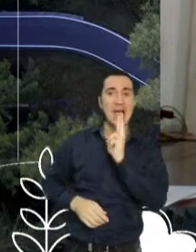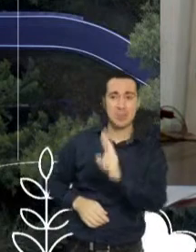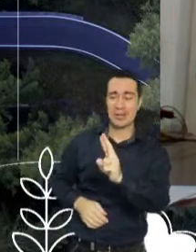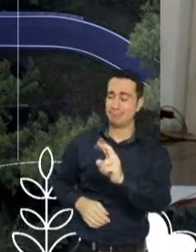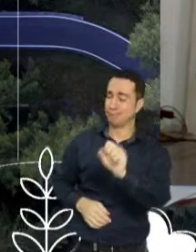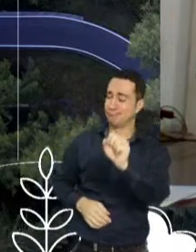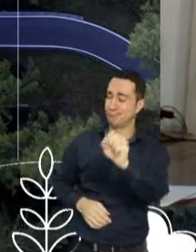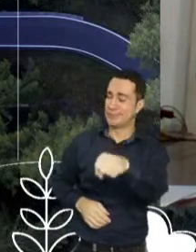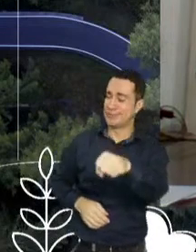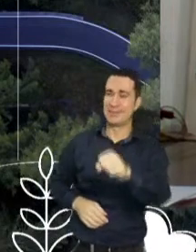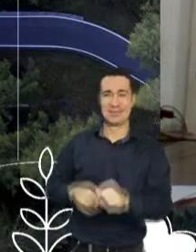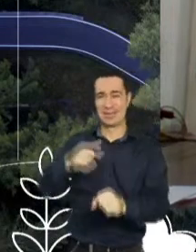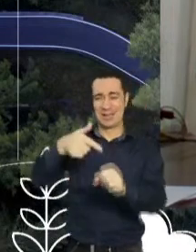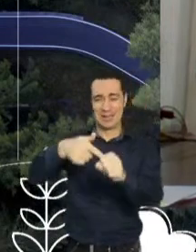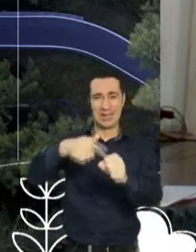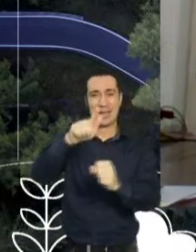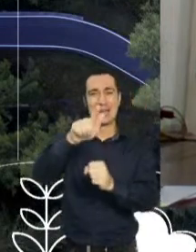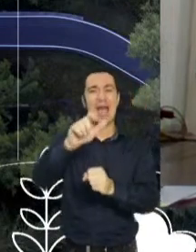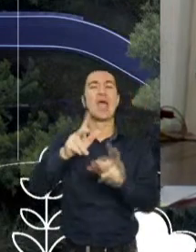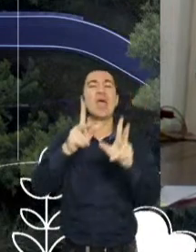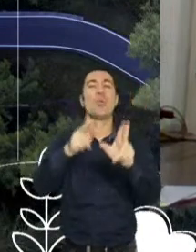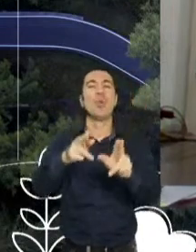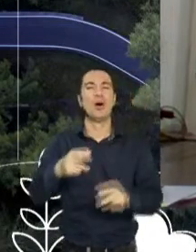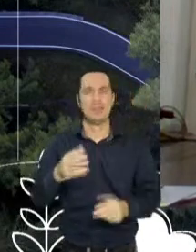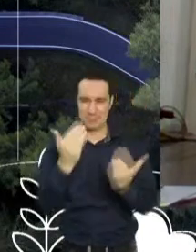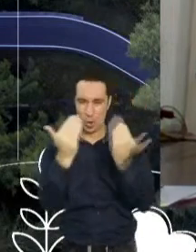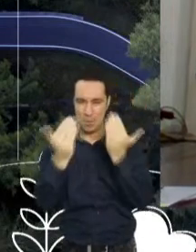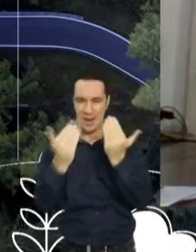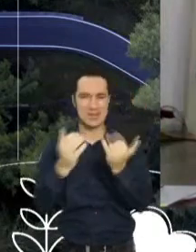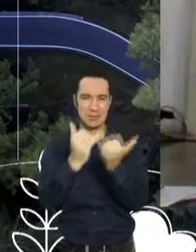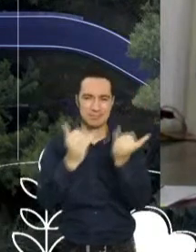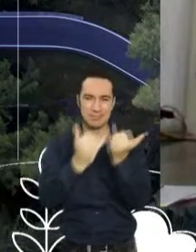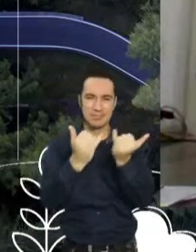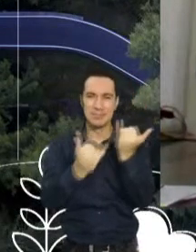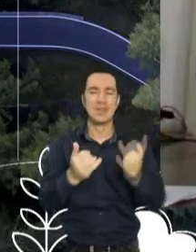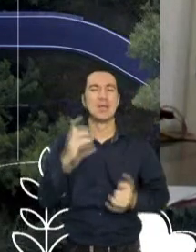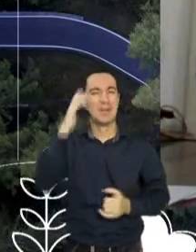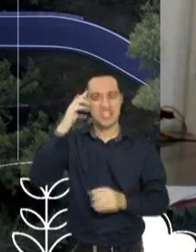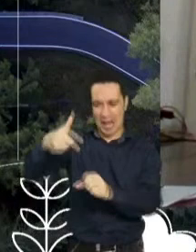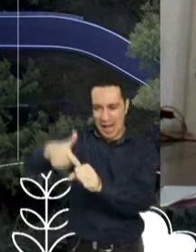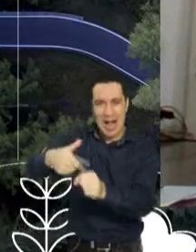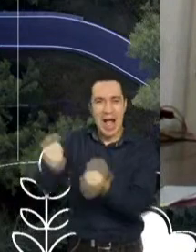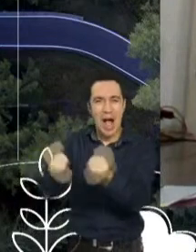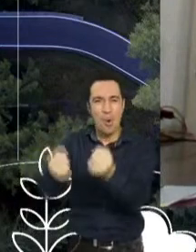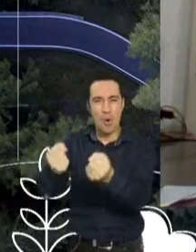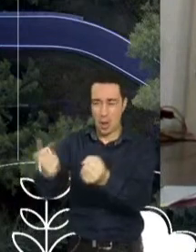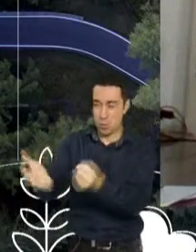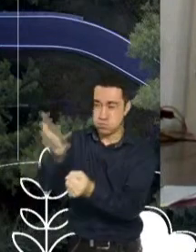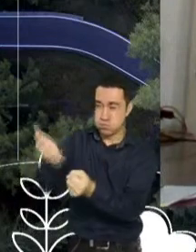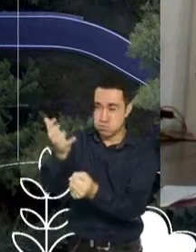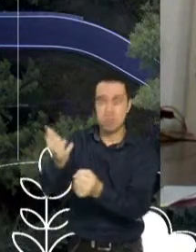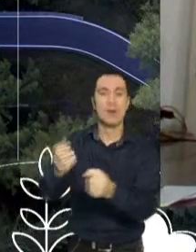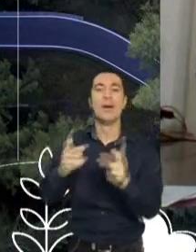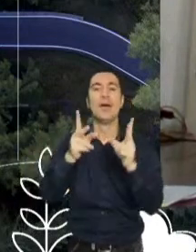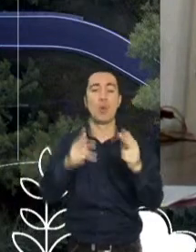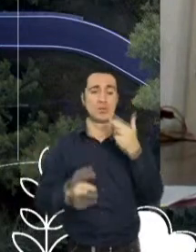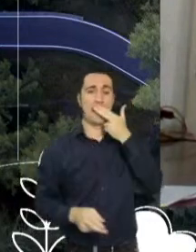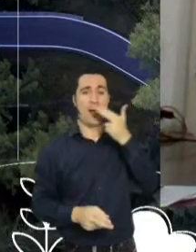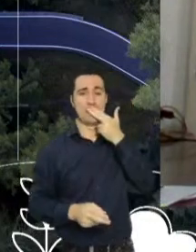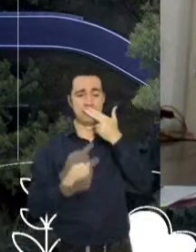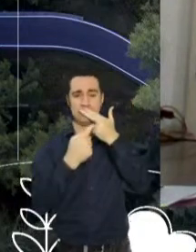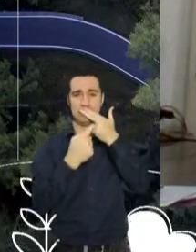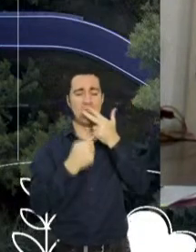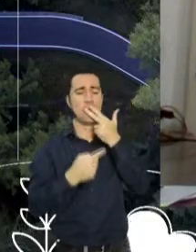daí é uma forma que o cigarro. Existe muita similaridade entre a composição de uma queima de combustível com os compostos do